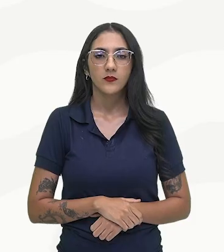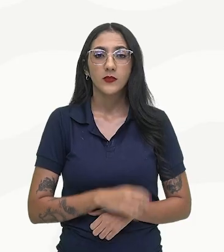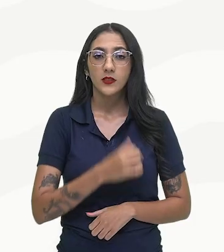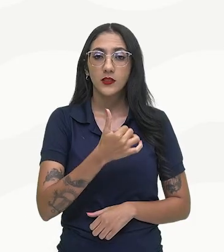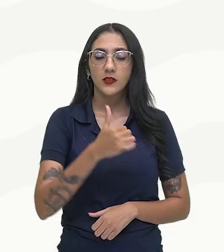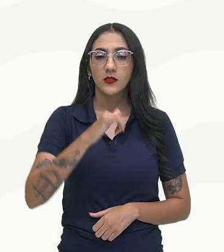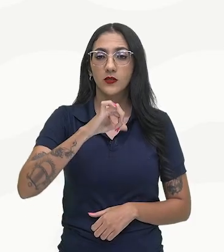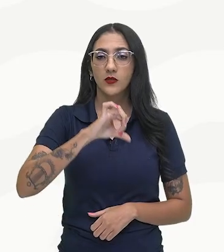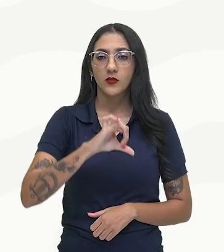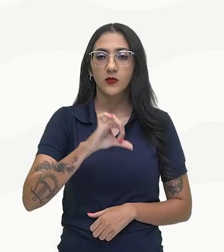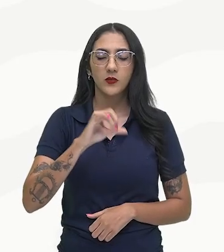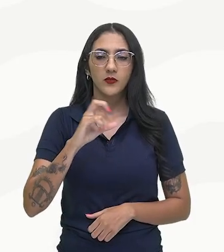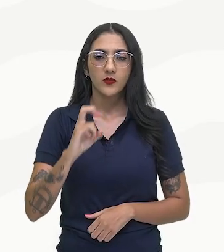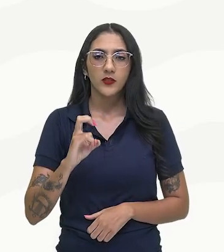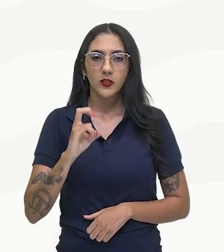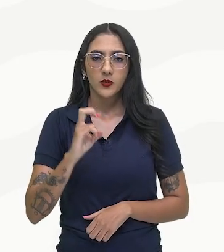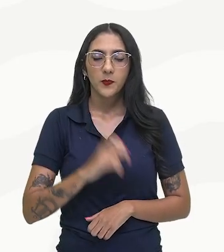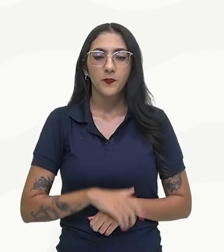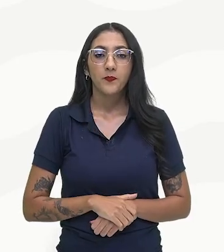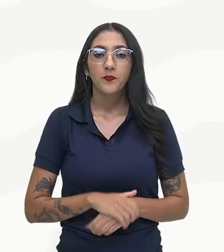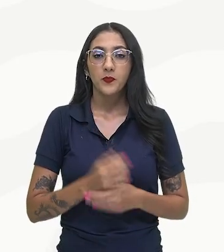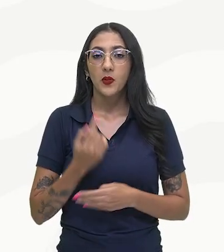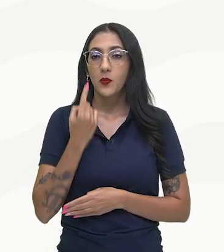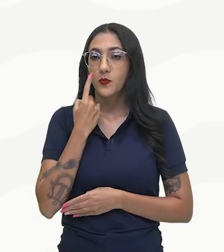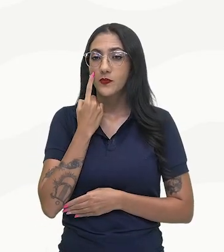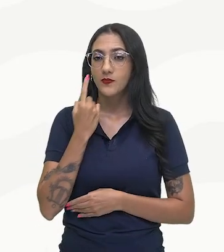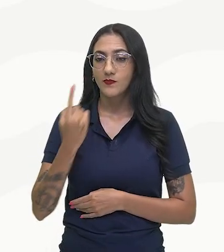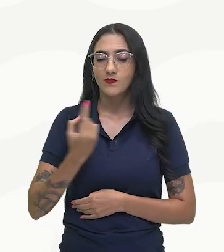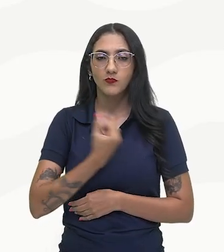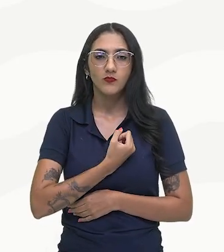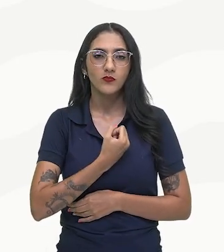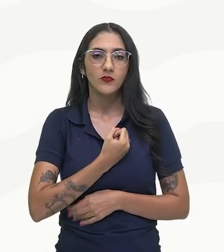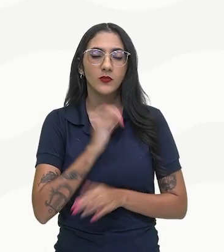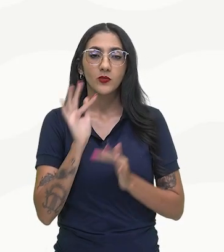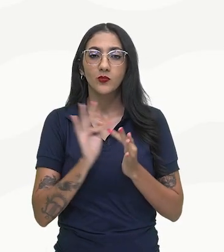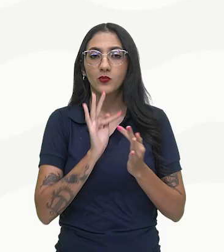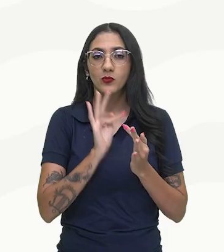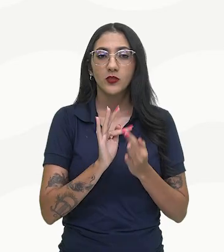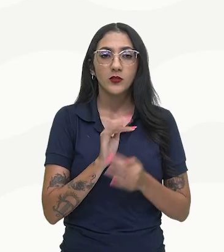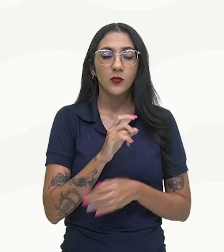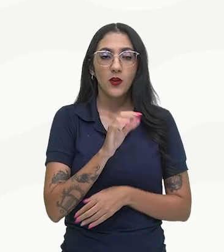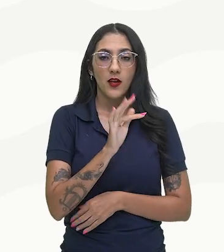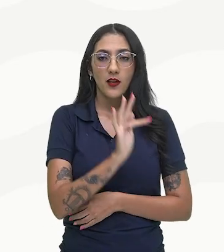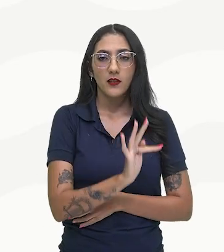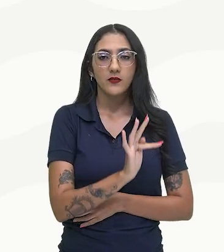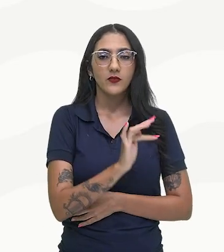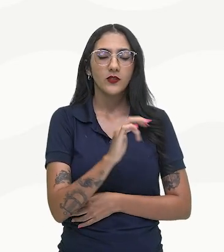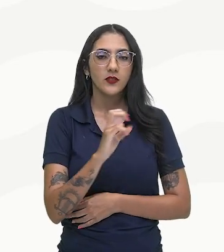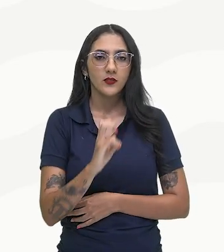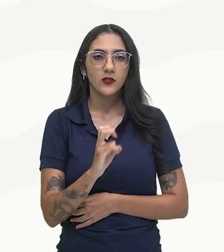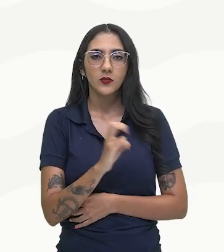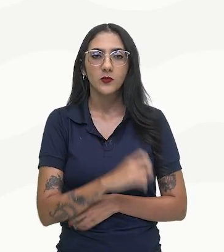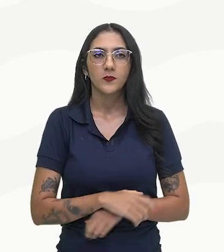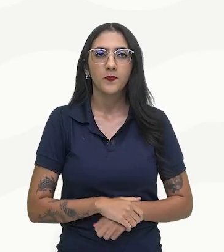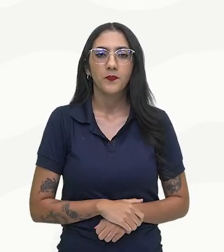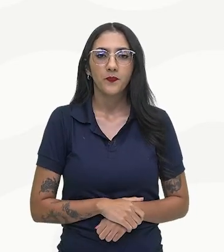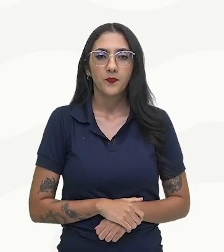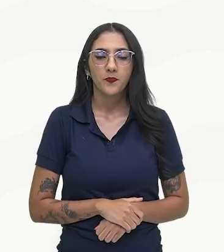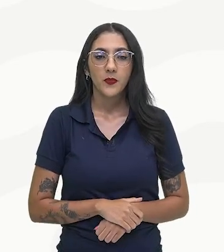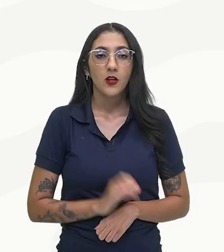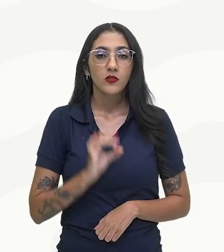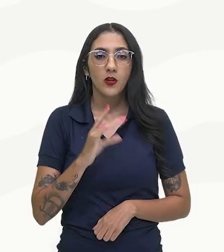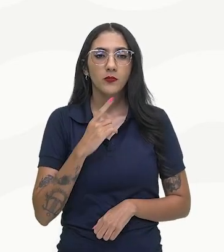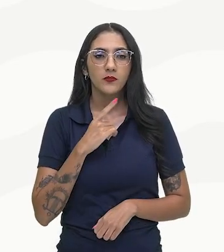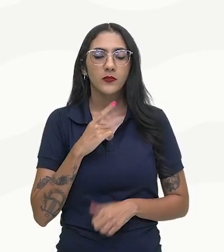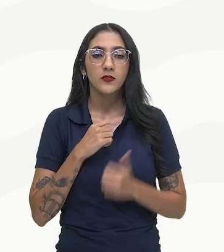195. Então, esse é o valor numérico da função para x igual a 5, tá certo? Então, a gente substituiu